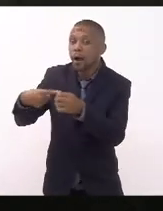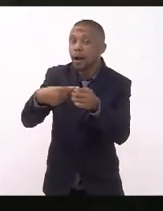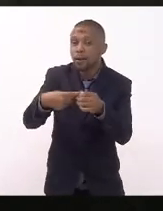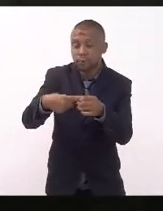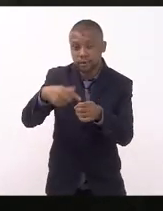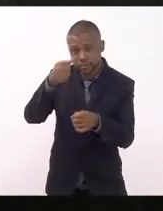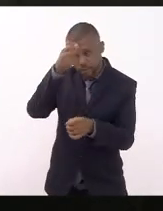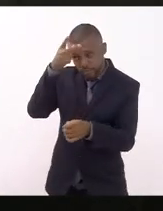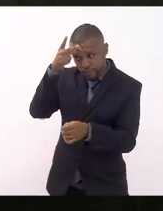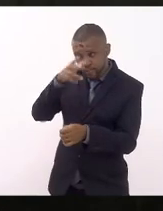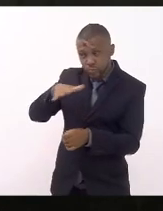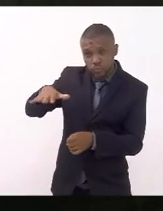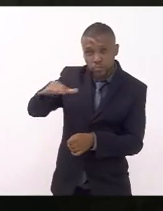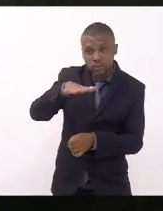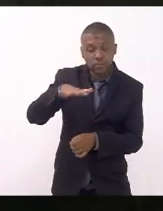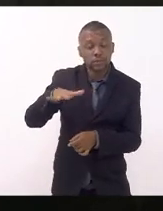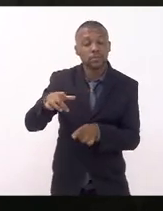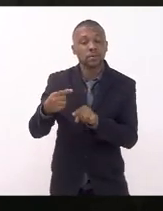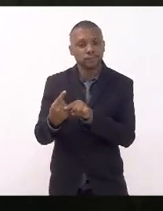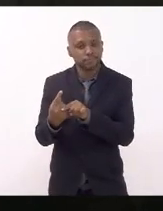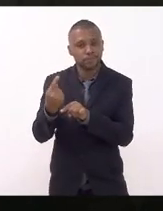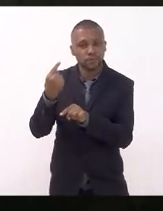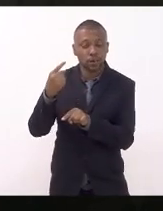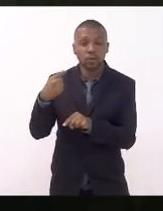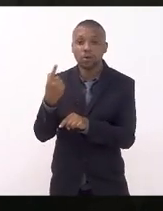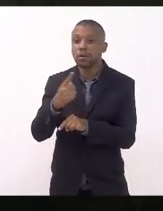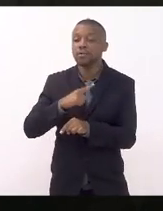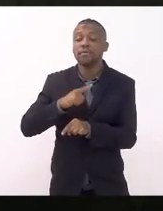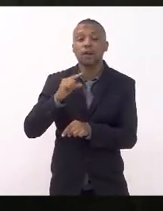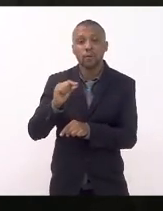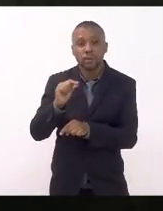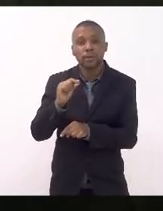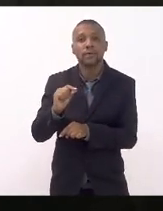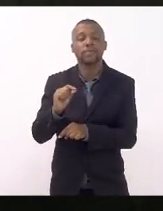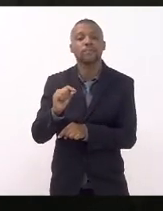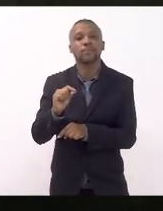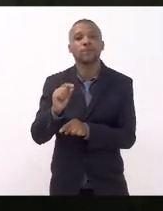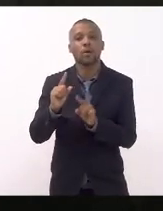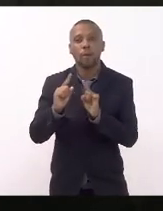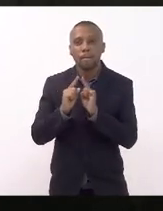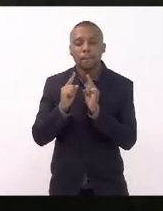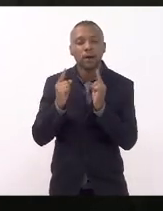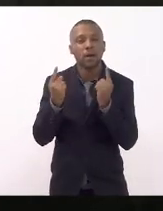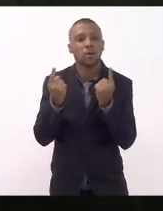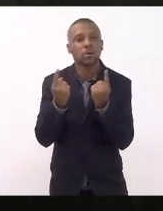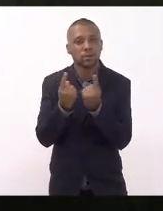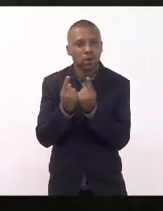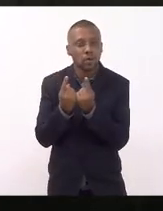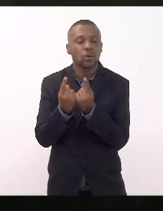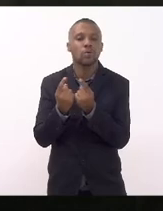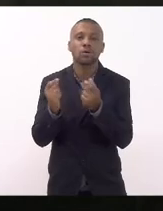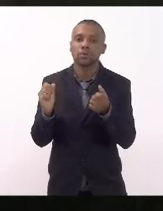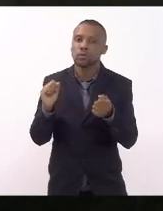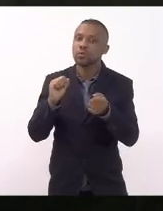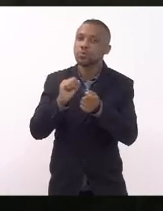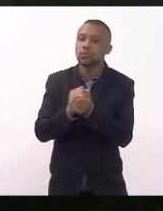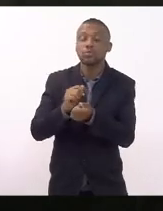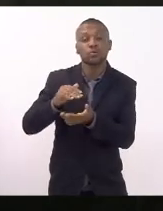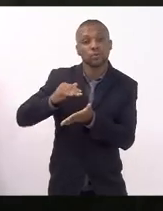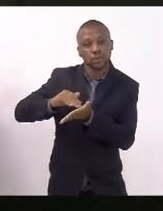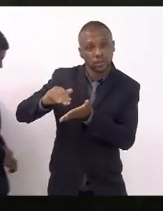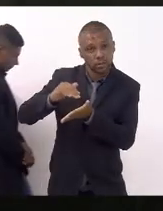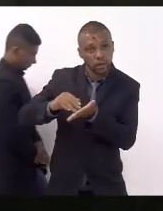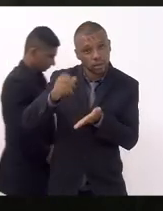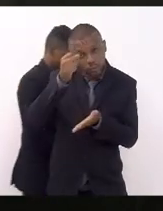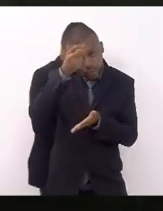cidade, e recentemente nós tivemos uma reunião juntamente com o secretário